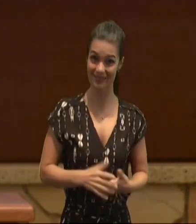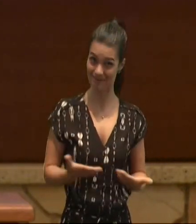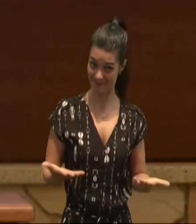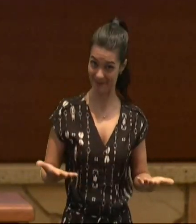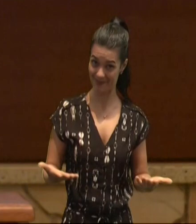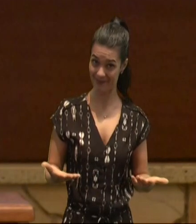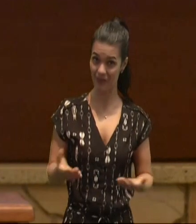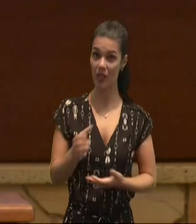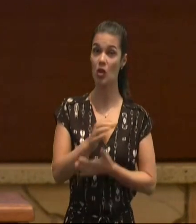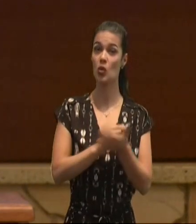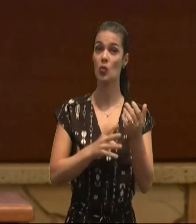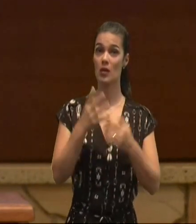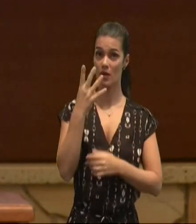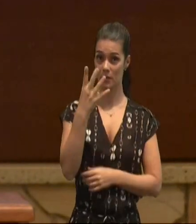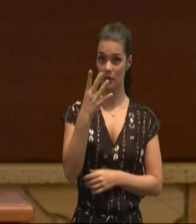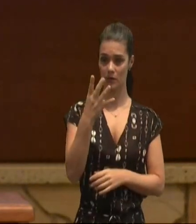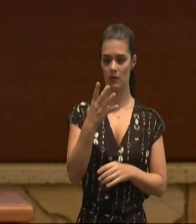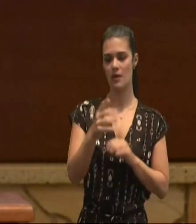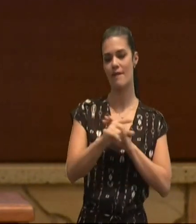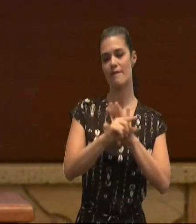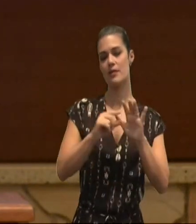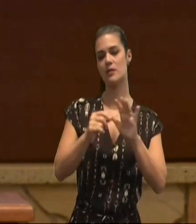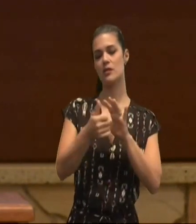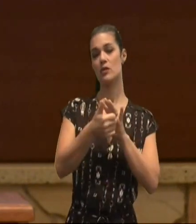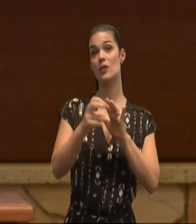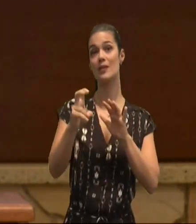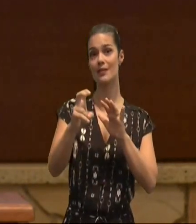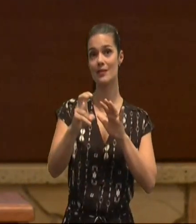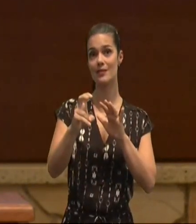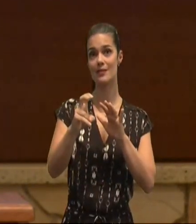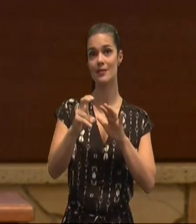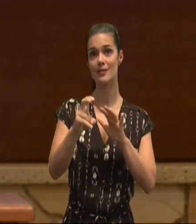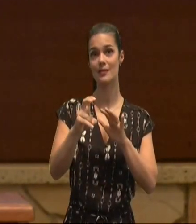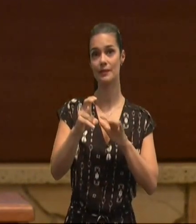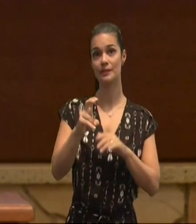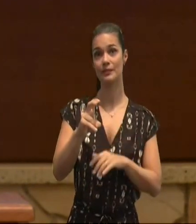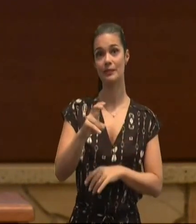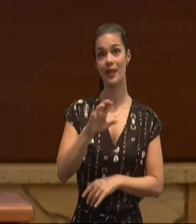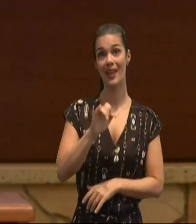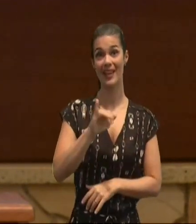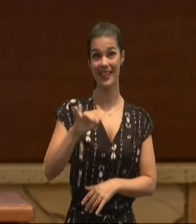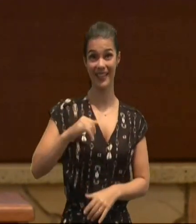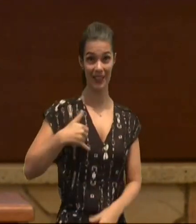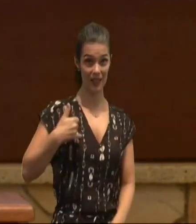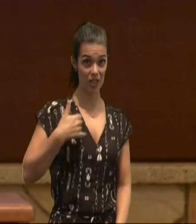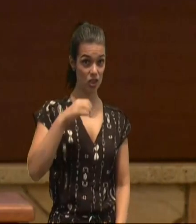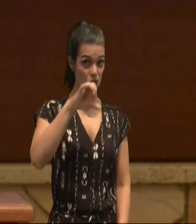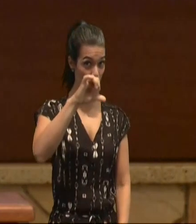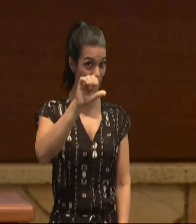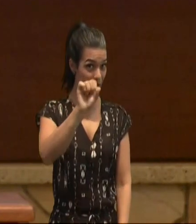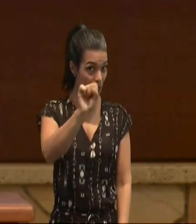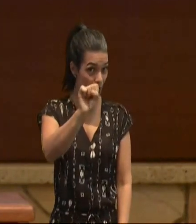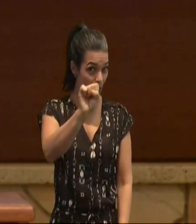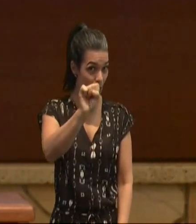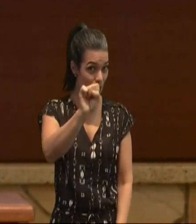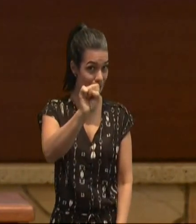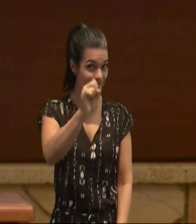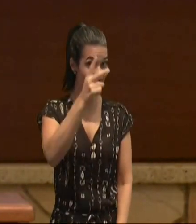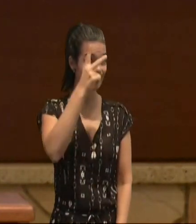livro 1 Samuel, no verso 15, Eli estava com 98 anos de idade,